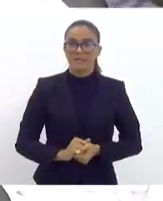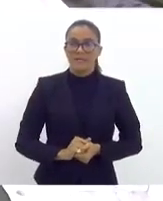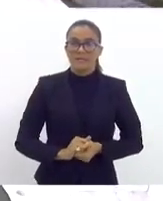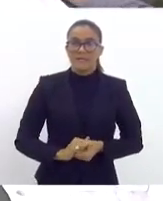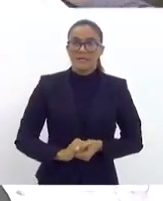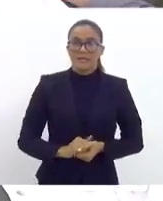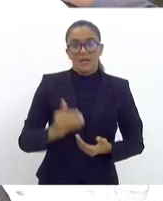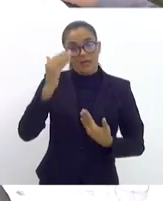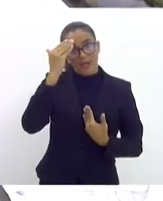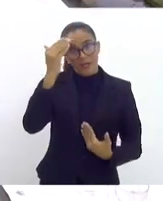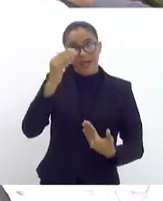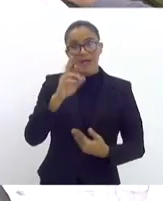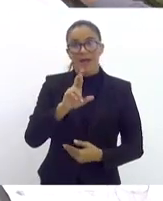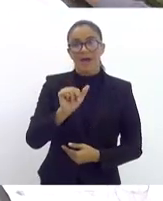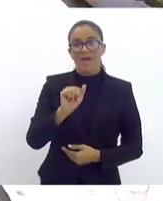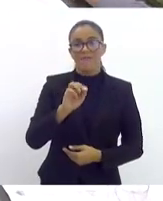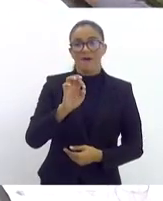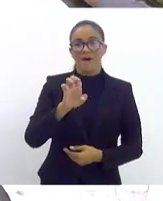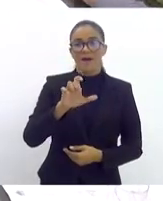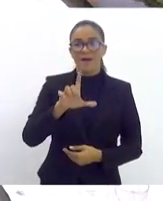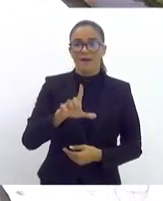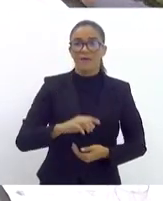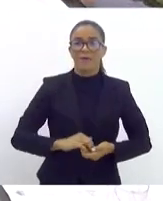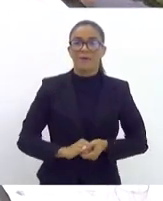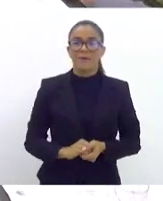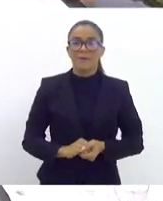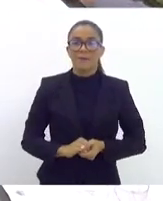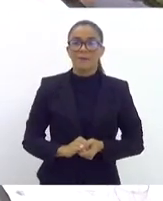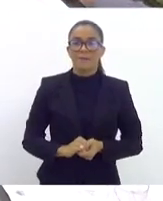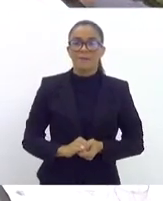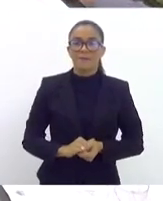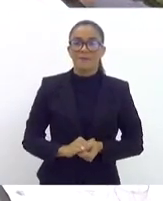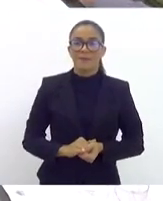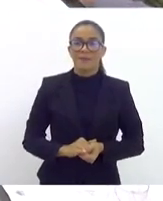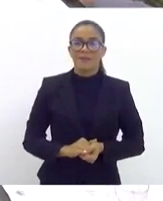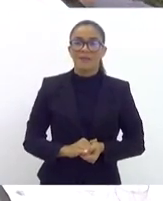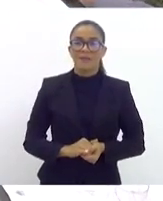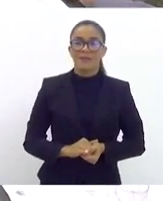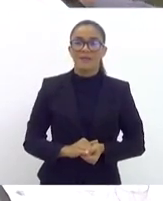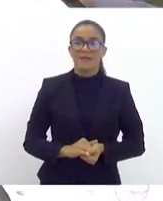Obrigado Rafael Thompson Deputado Marcos Vinícius Nescau beijo